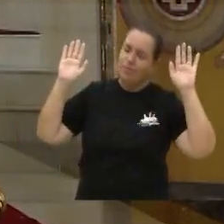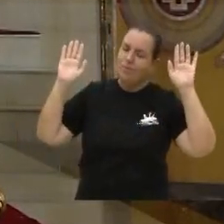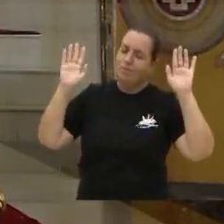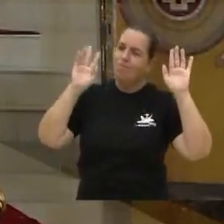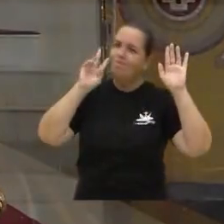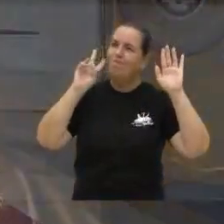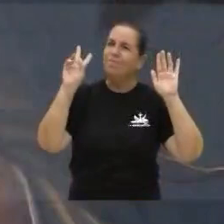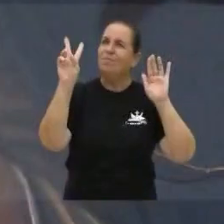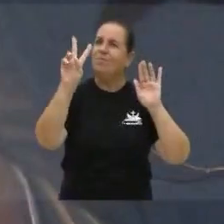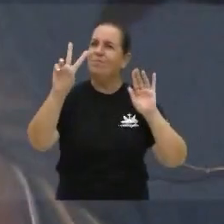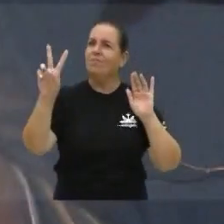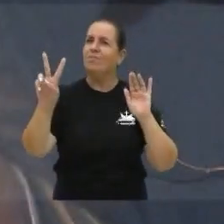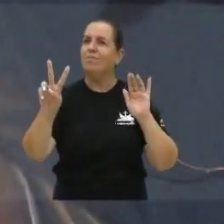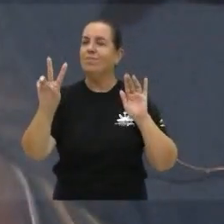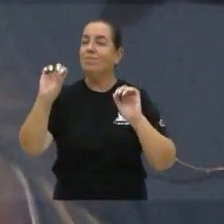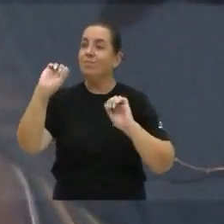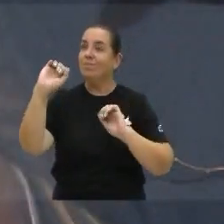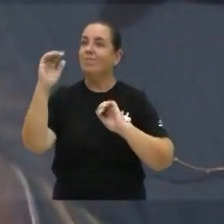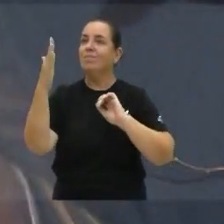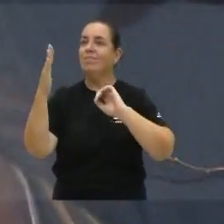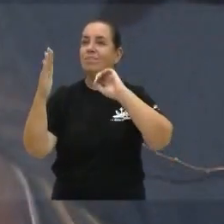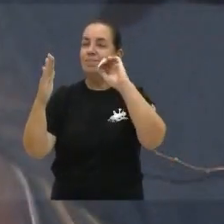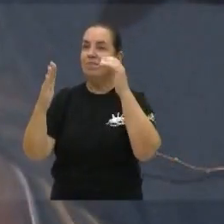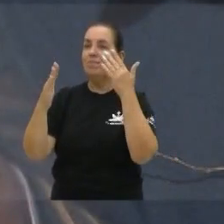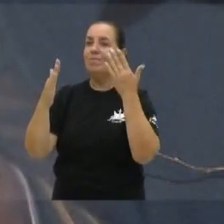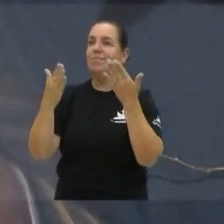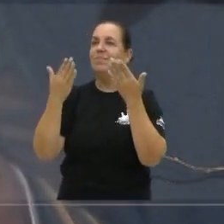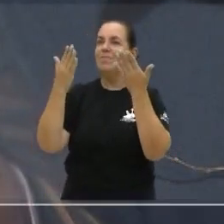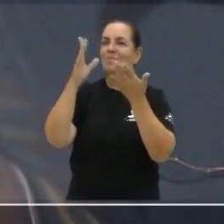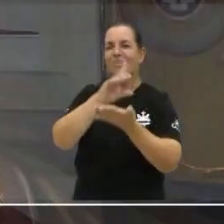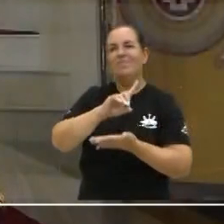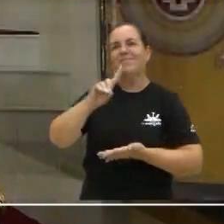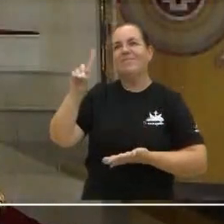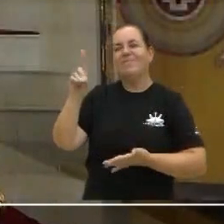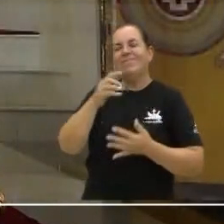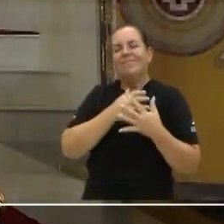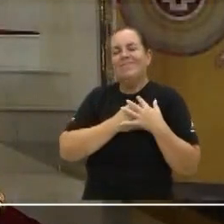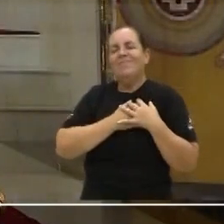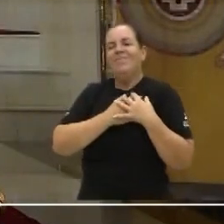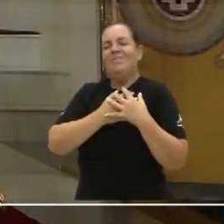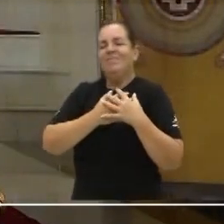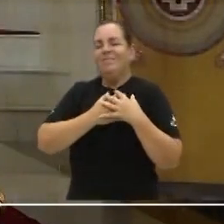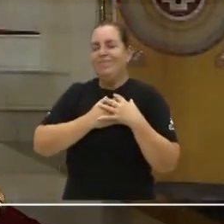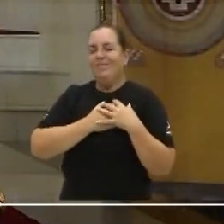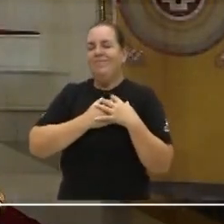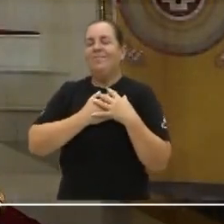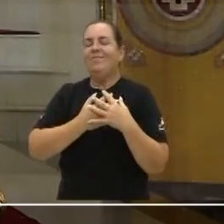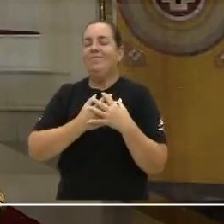vejo os sinais de um Deus apaixonado.